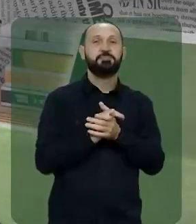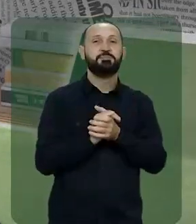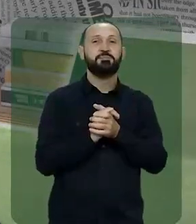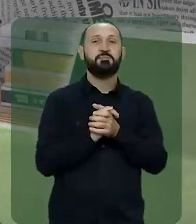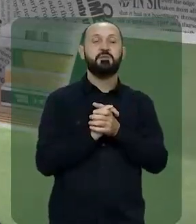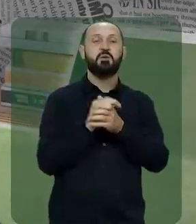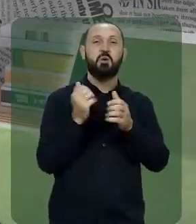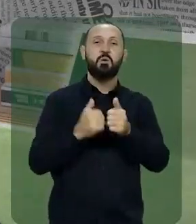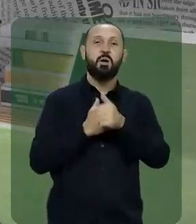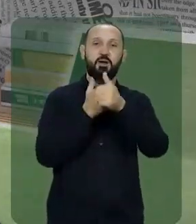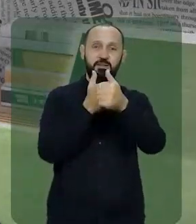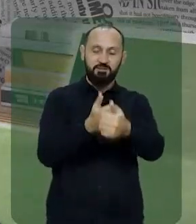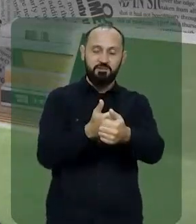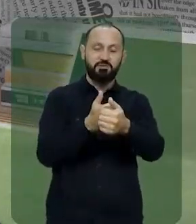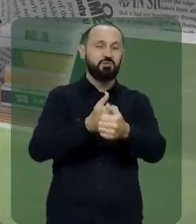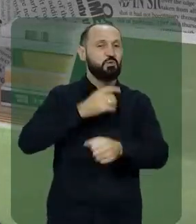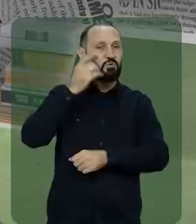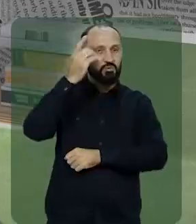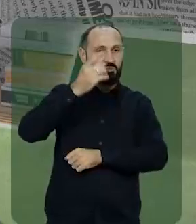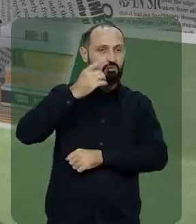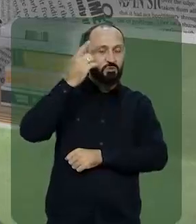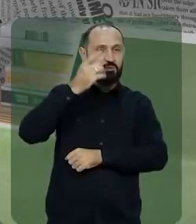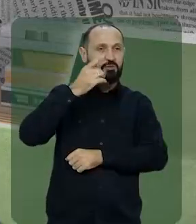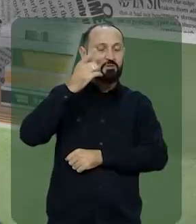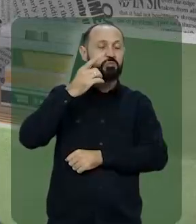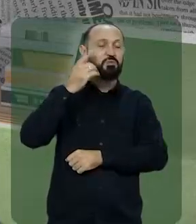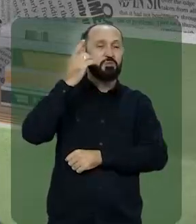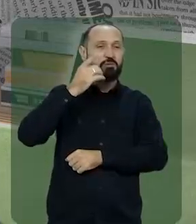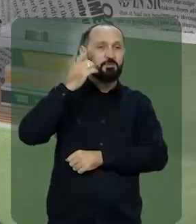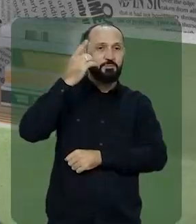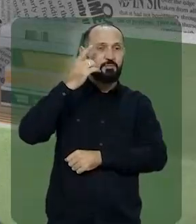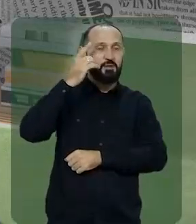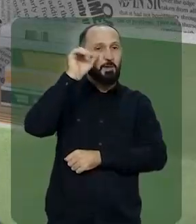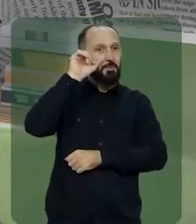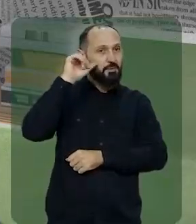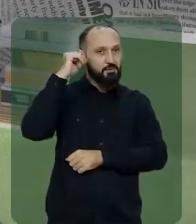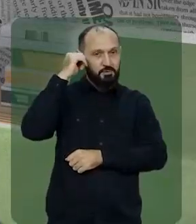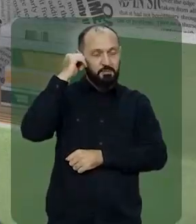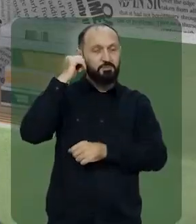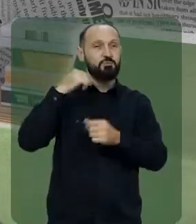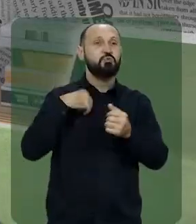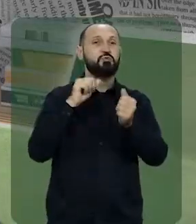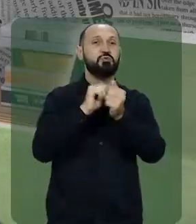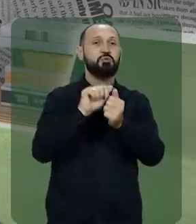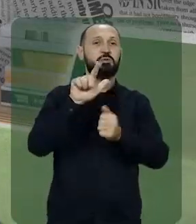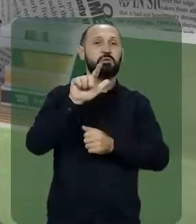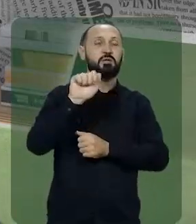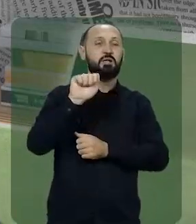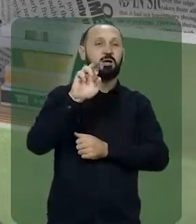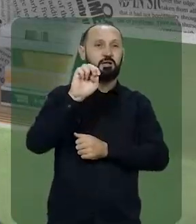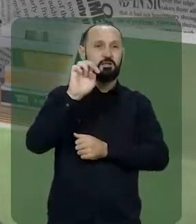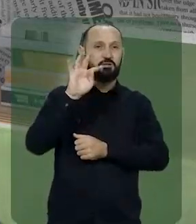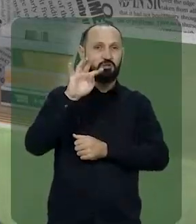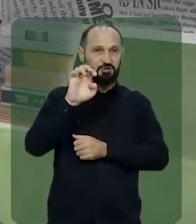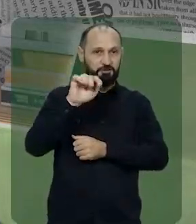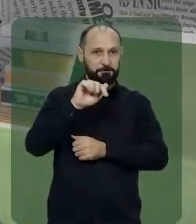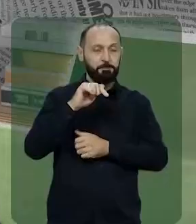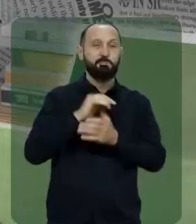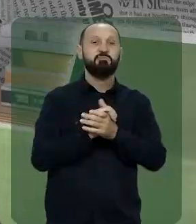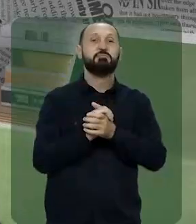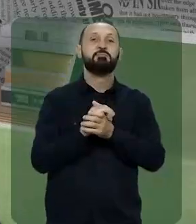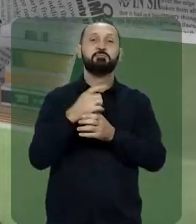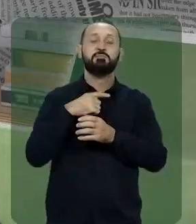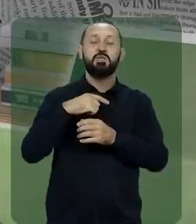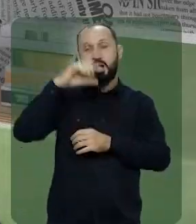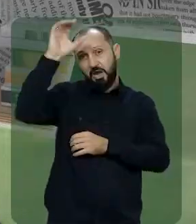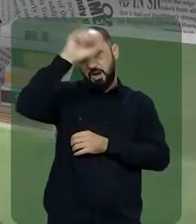como assessora parlamentar nos mandatos do deputado Amarildo Cruz e Laerte Tetila, onde eu obtive